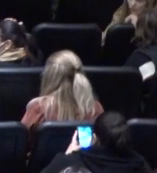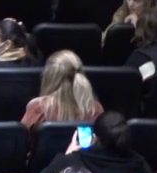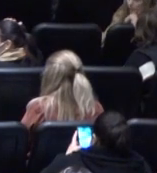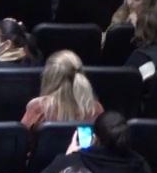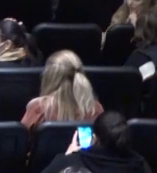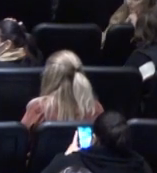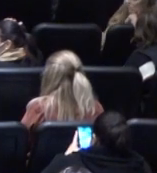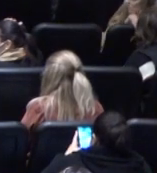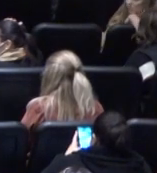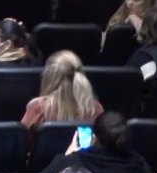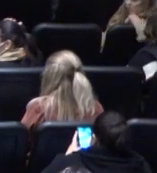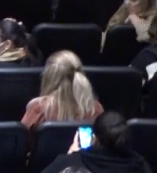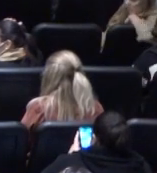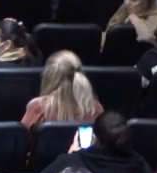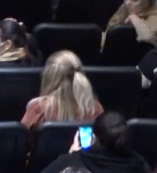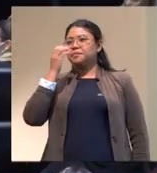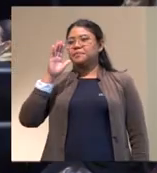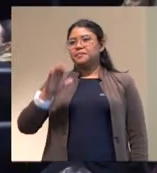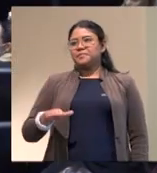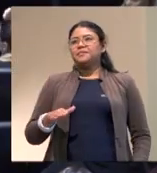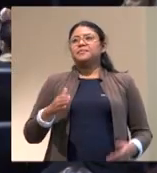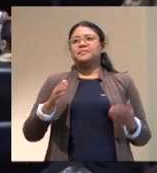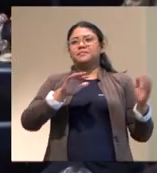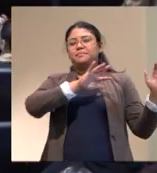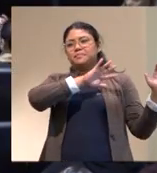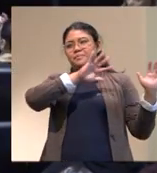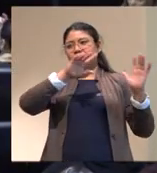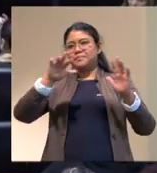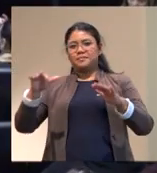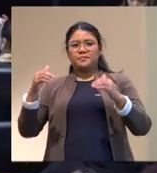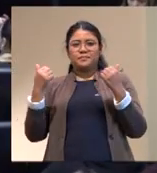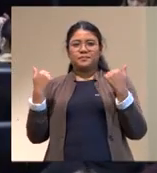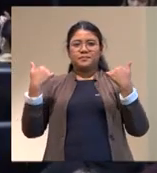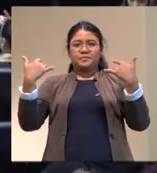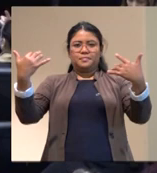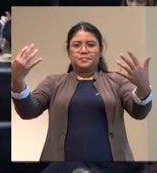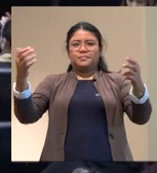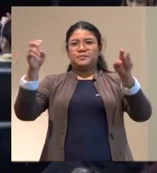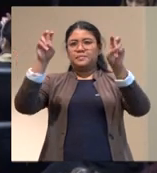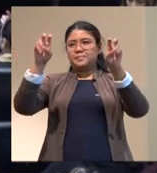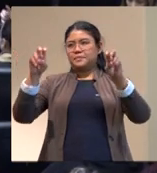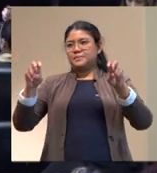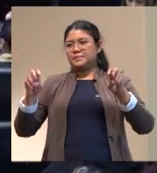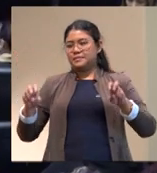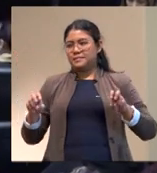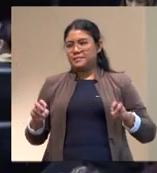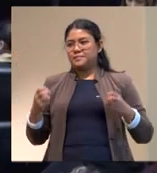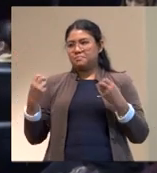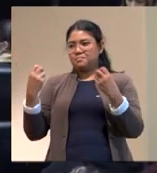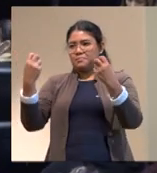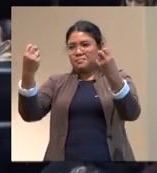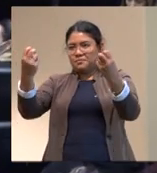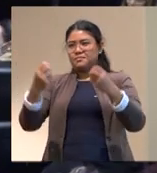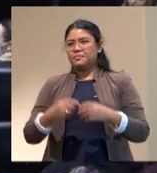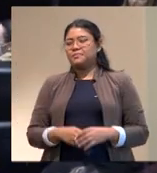Então, boa tarde. Pedimos para retornarem aos assentos para dar continuidade no seminário.